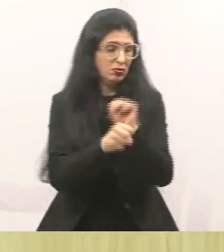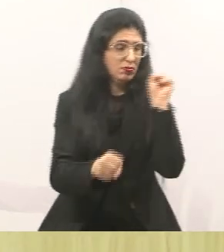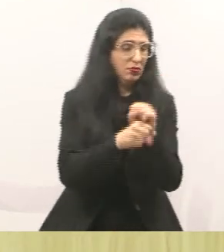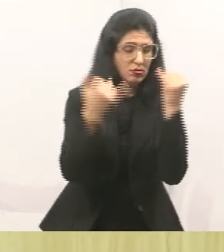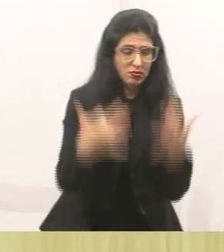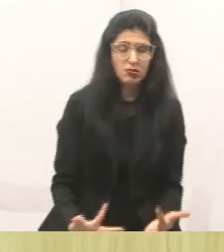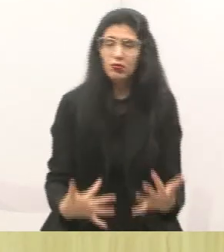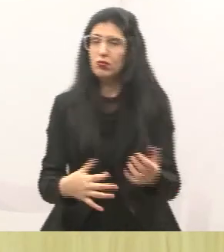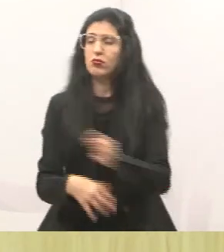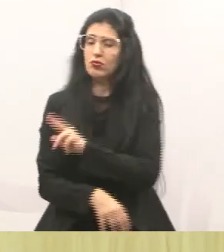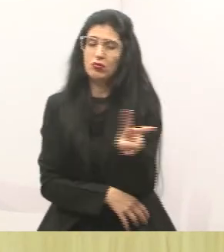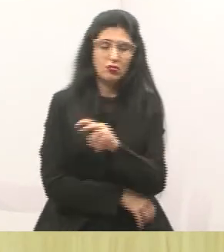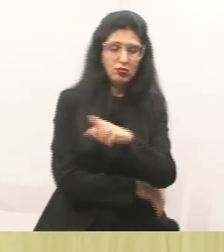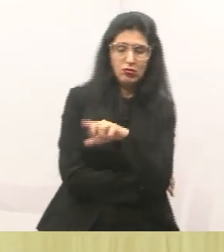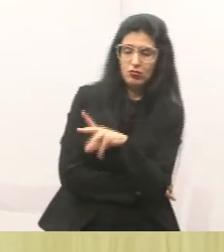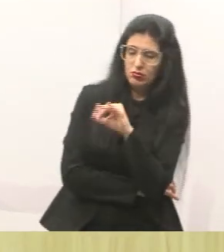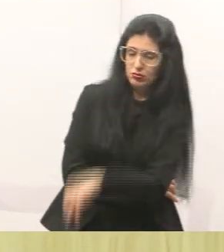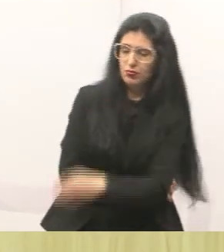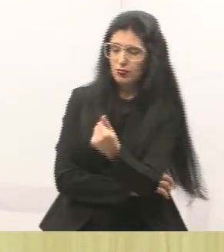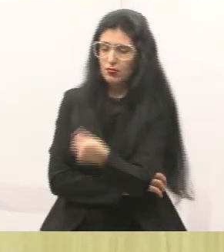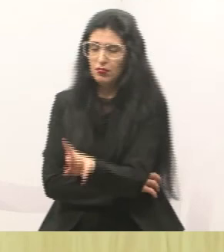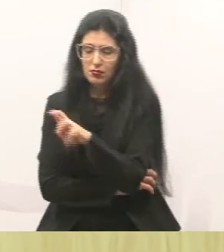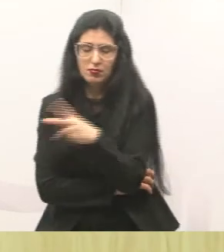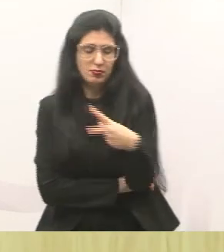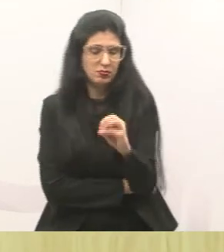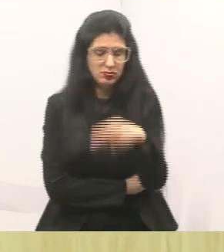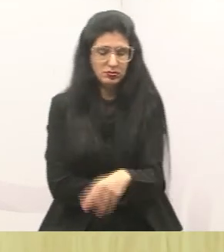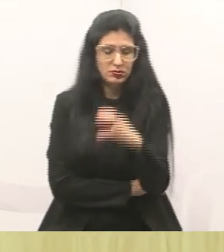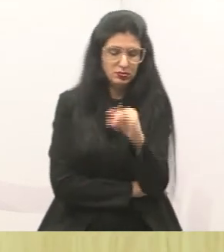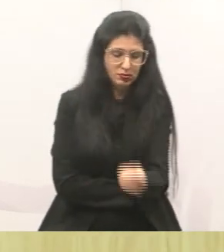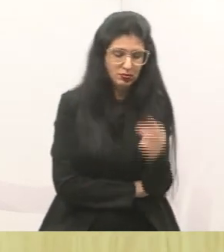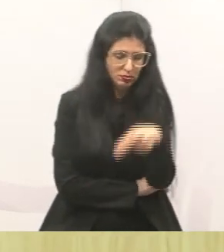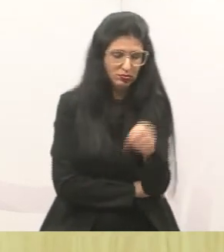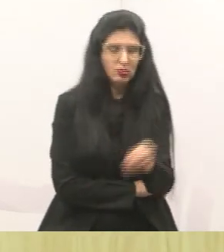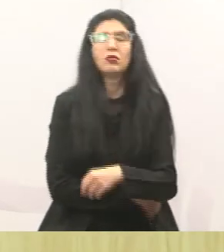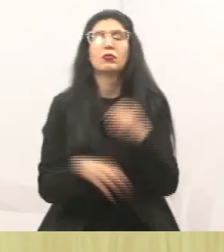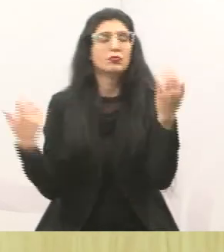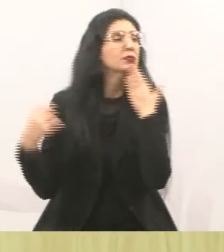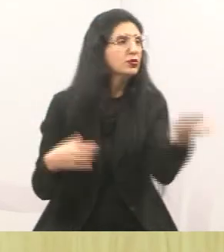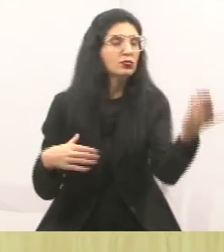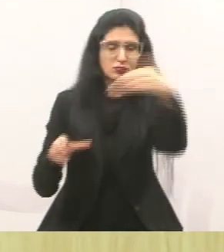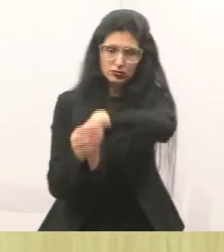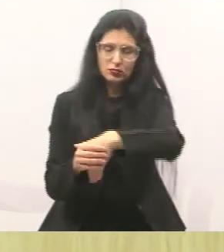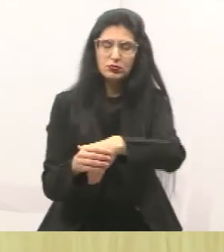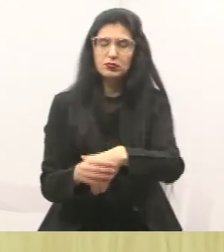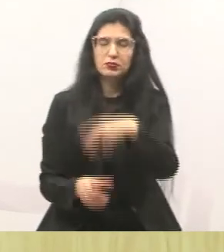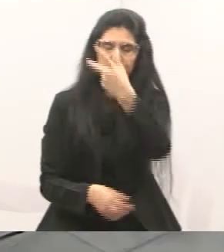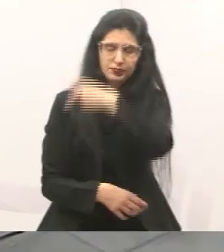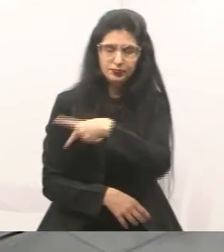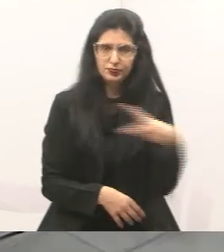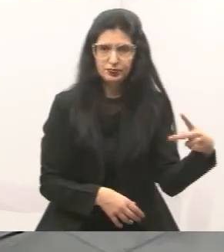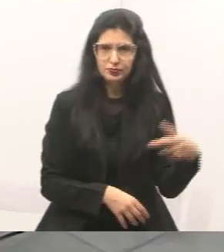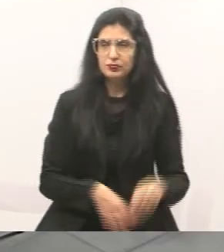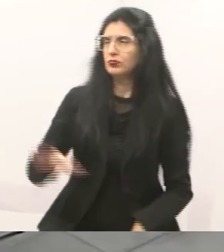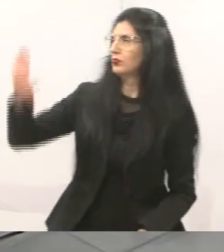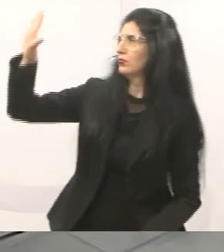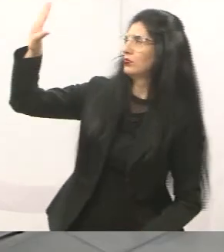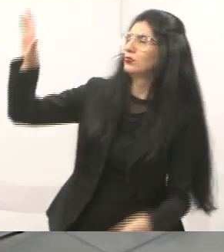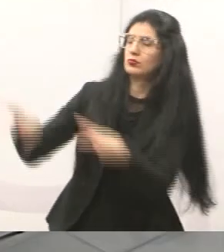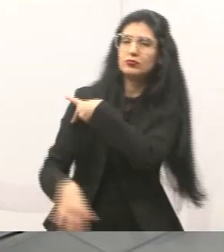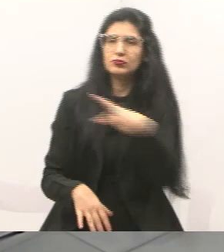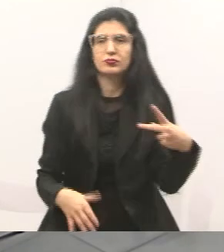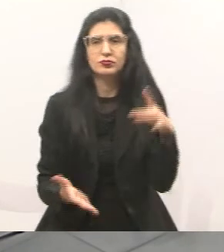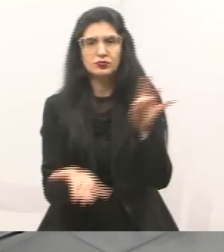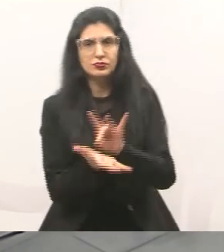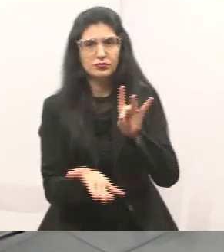manifestação, subscrevemos, vereadora Lucimar Ponciano. Senhor presidente, foi solicitada votação. Senhor presidente, a